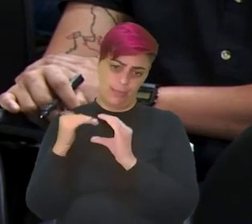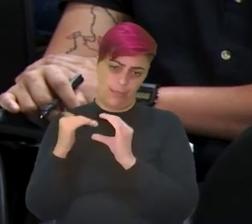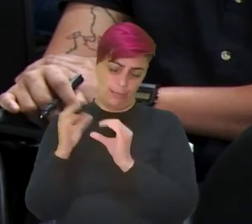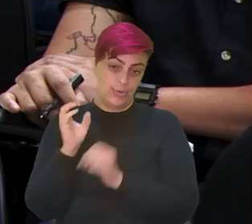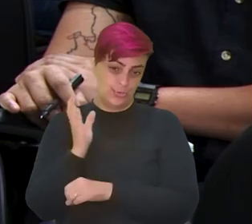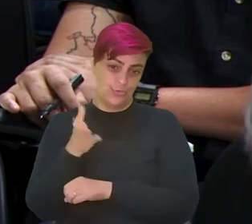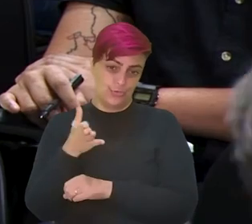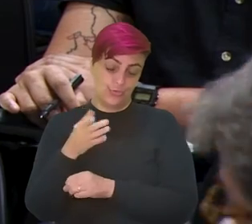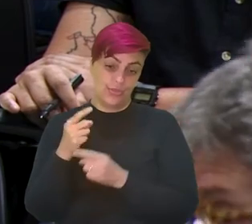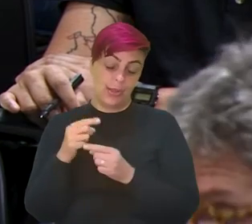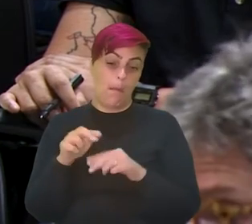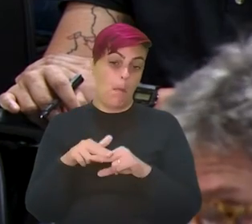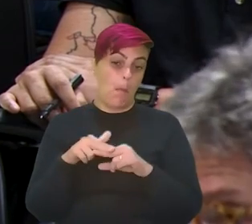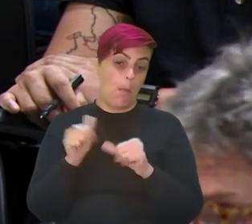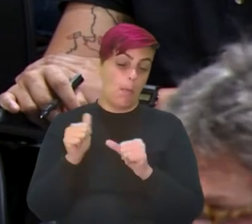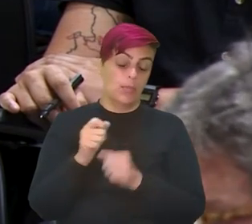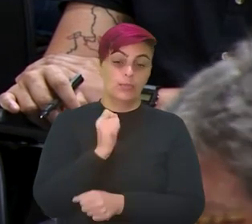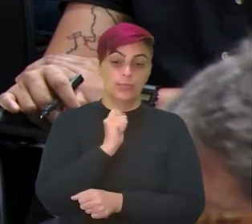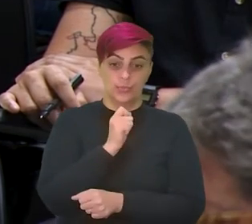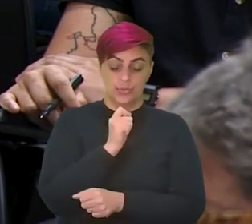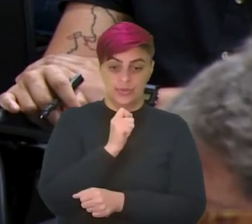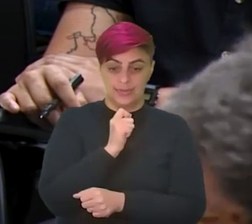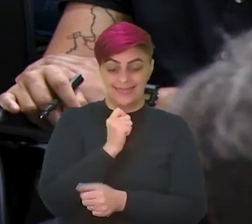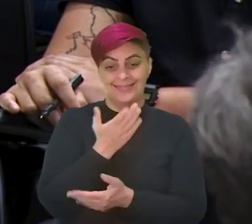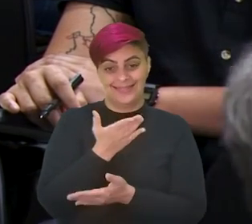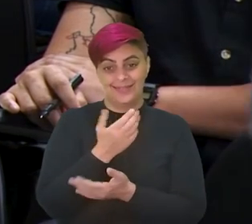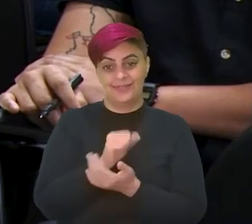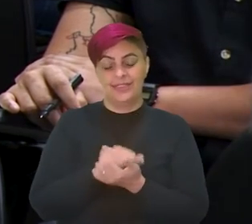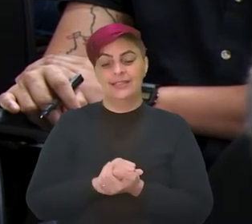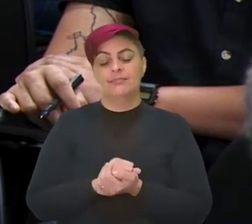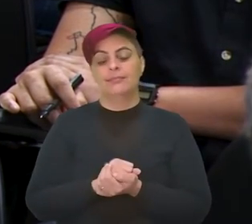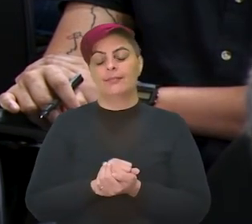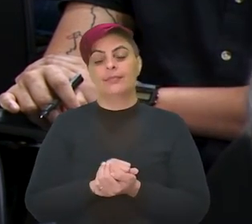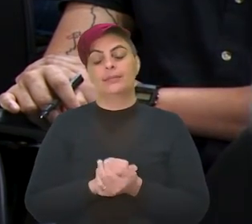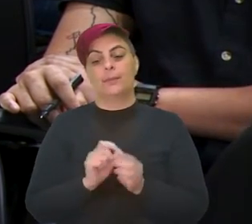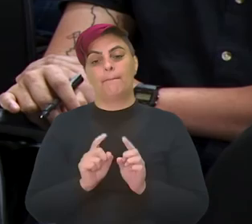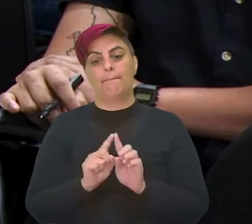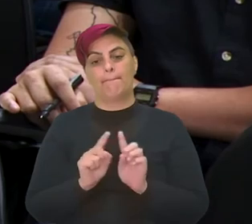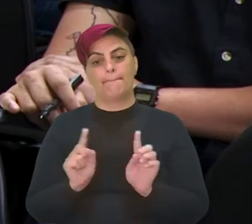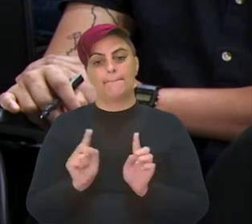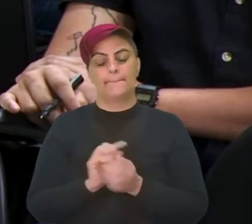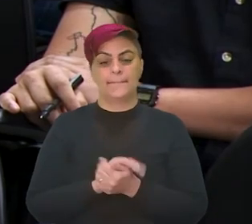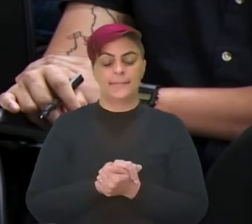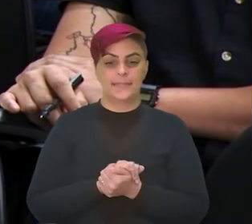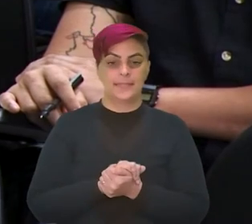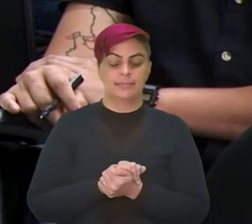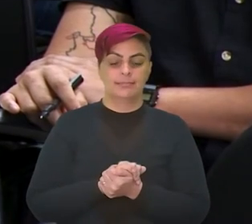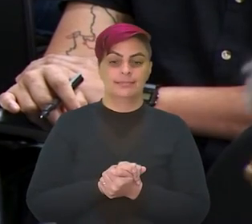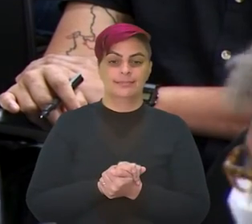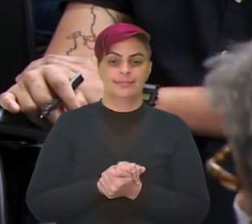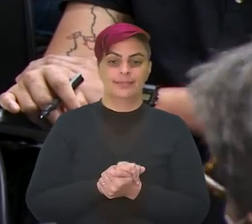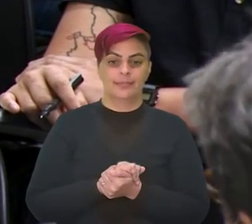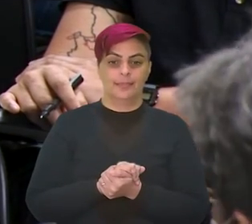com a senhora por conta da entrevista para .urb, que ainda não aconteceu. Então, Sim, eu sou um sim,